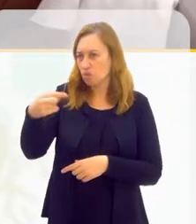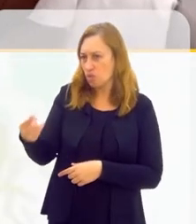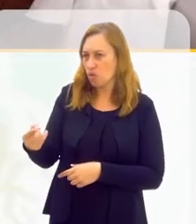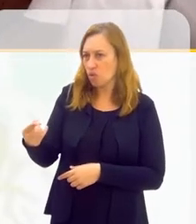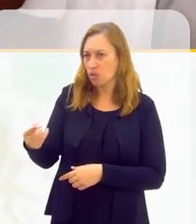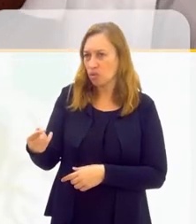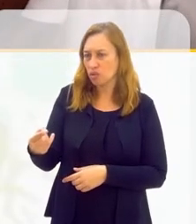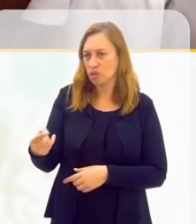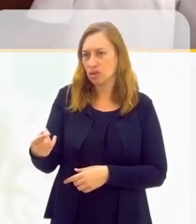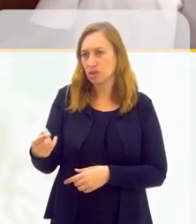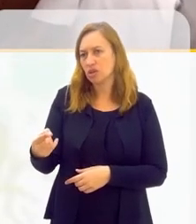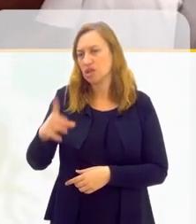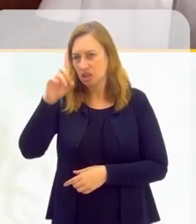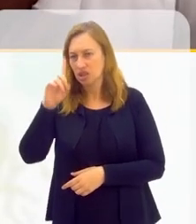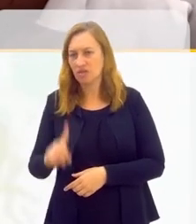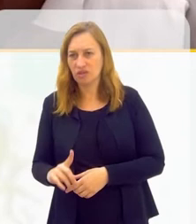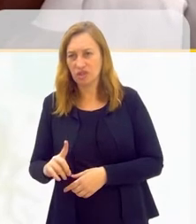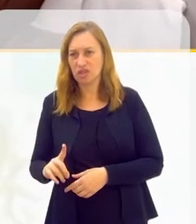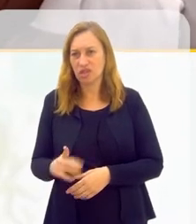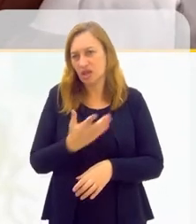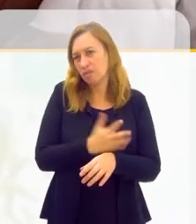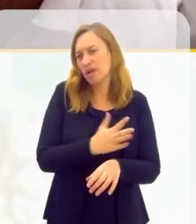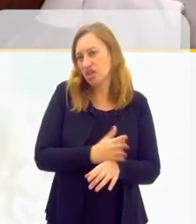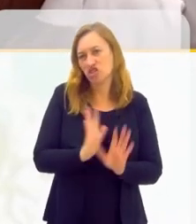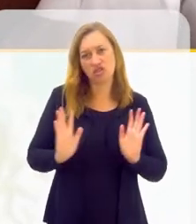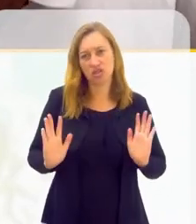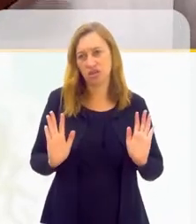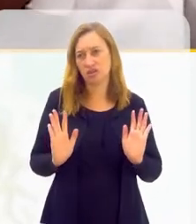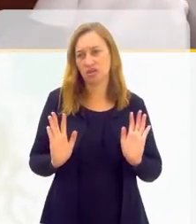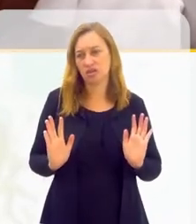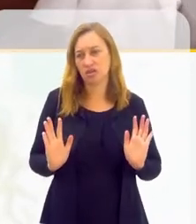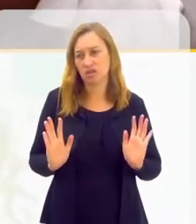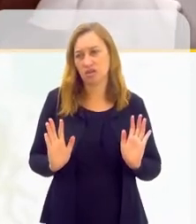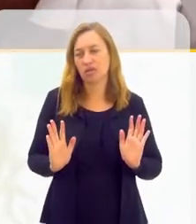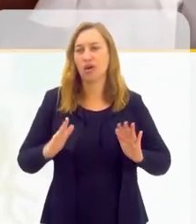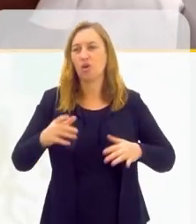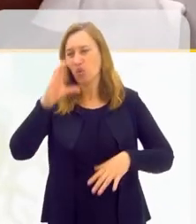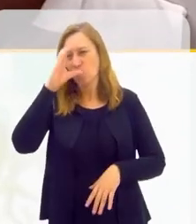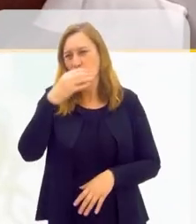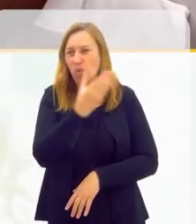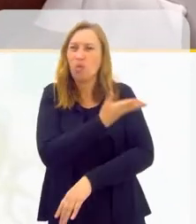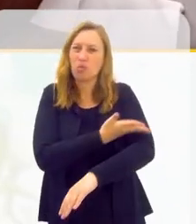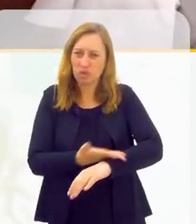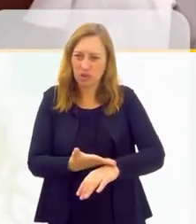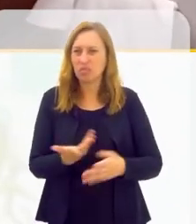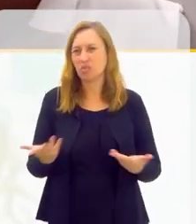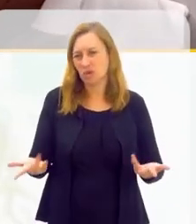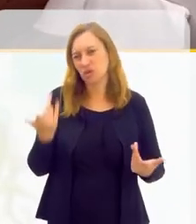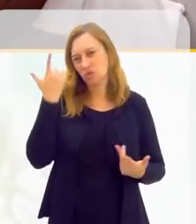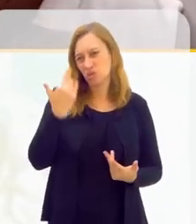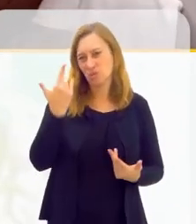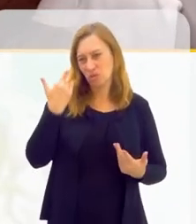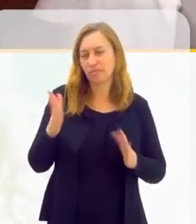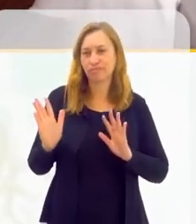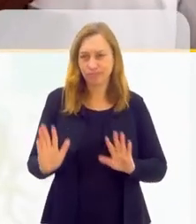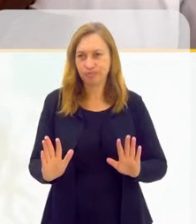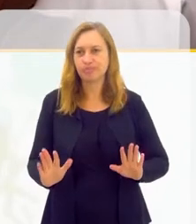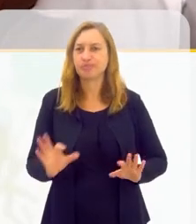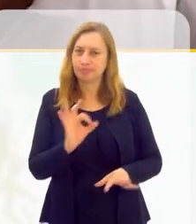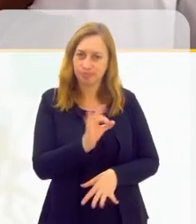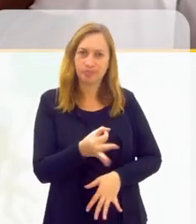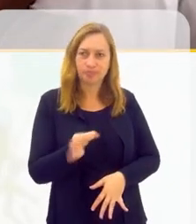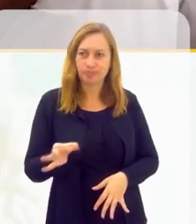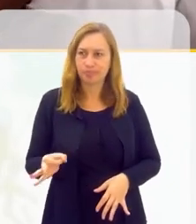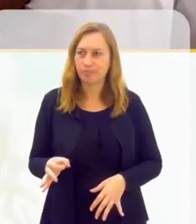meu colega que tem determinada deficiência e que faz a prática comigo. Isso é que Sim. é um comportamento normal e sem haver diferenciação.